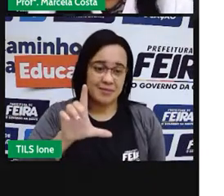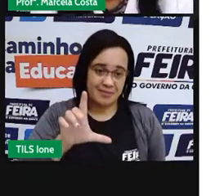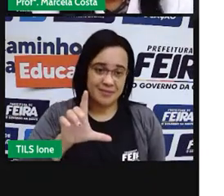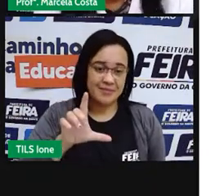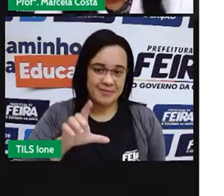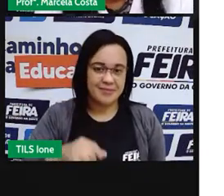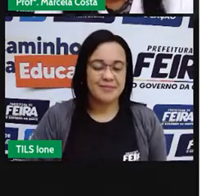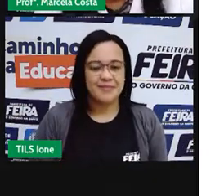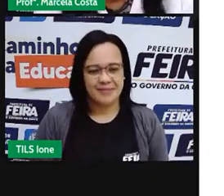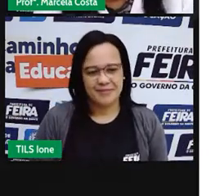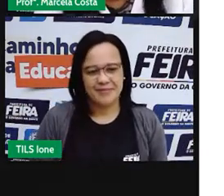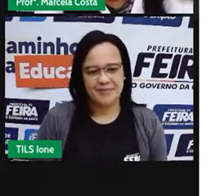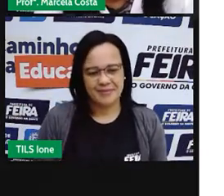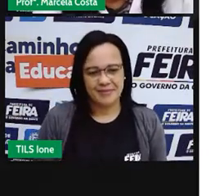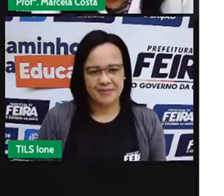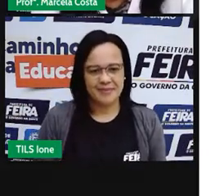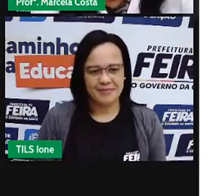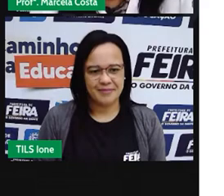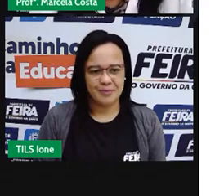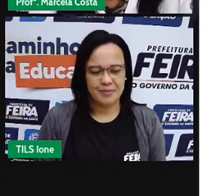Agora lembra aí.